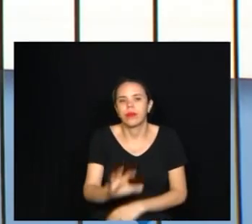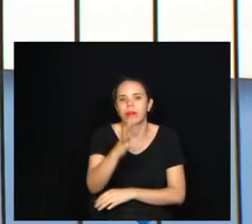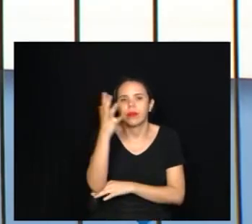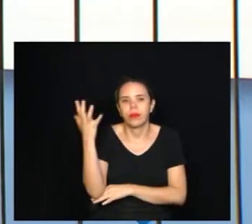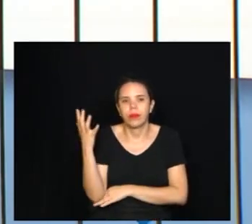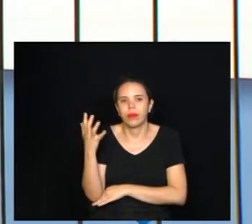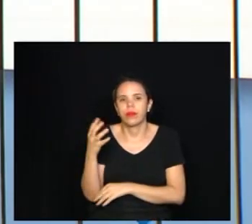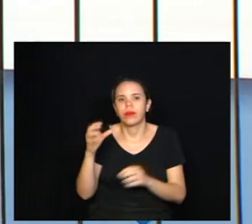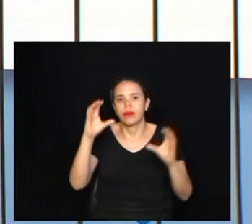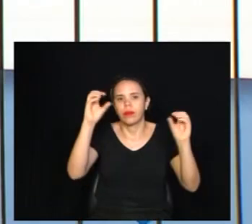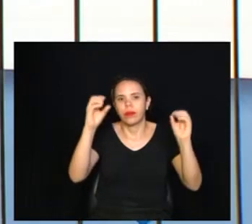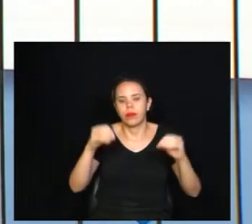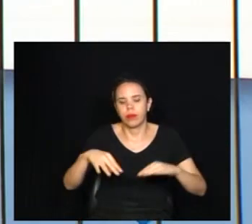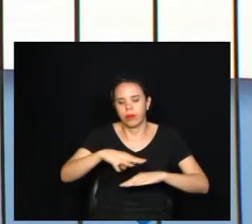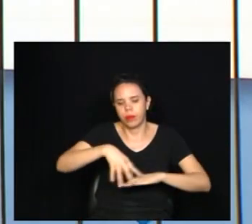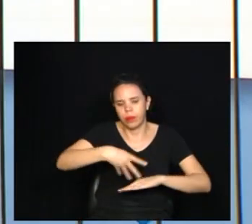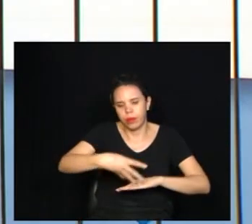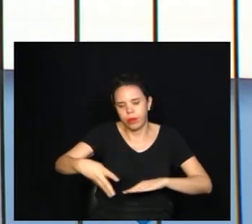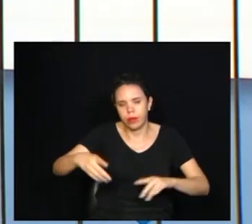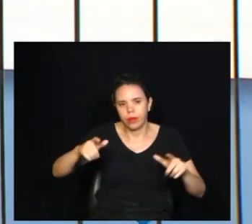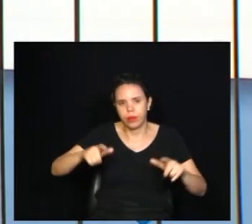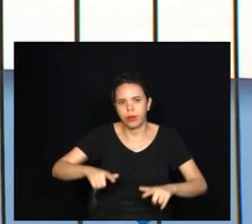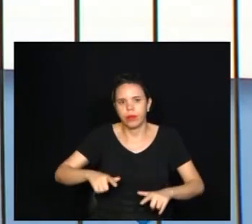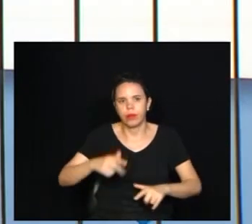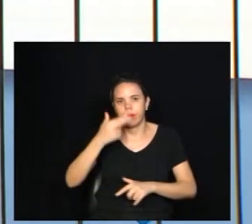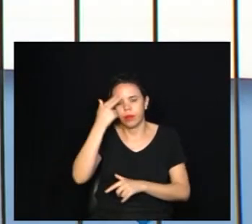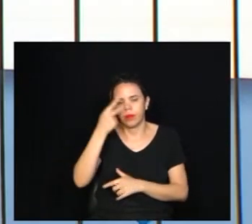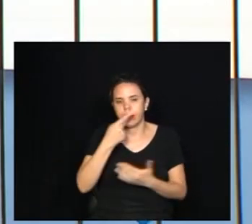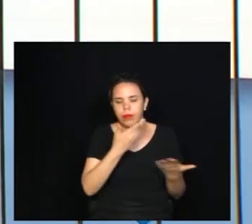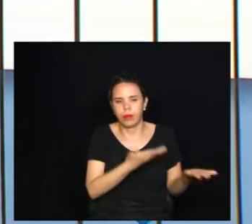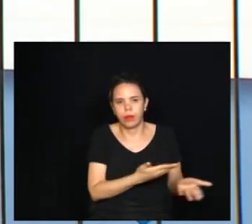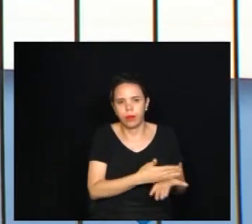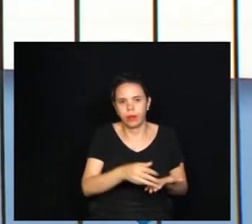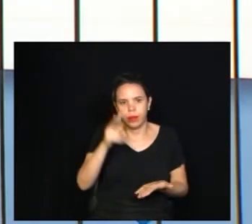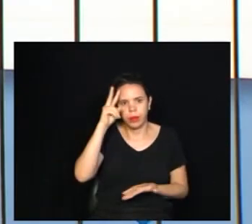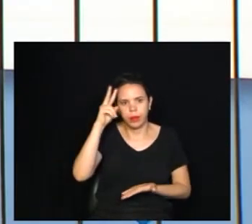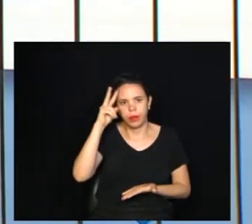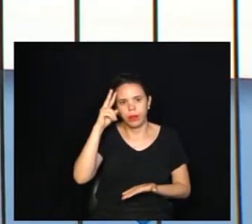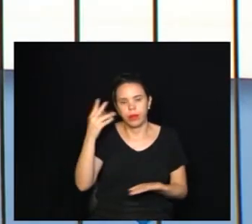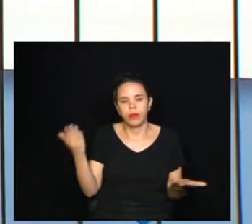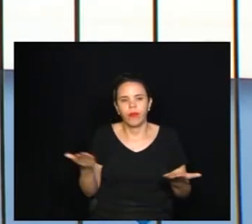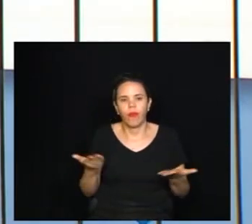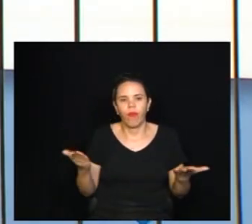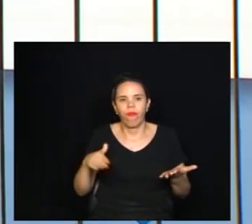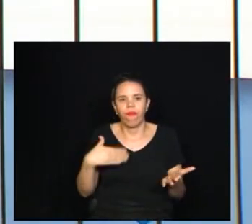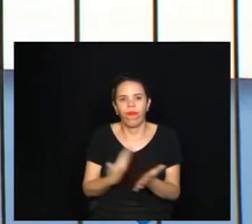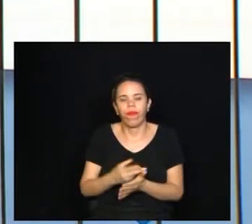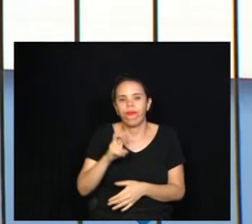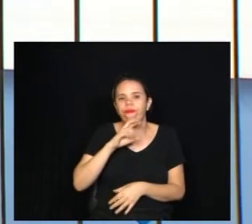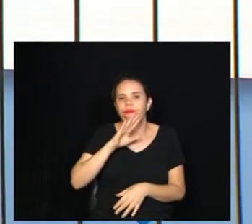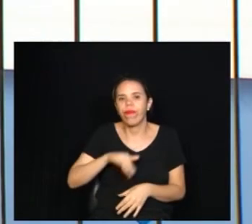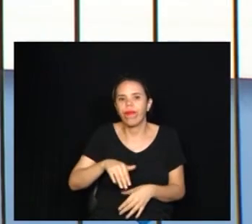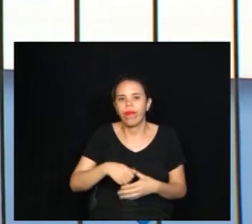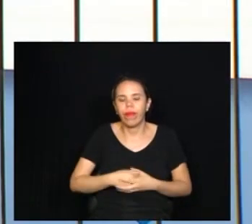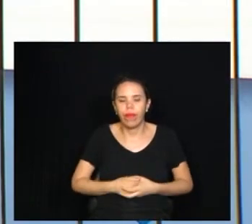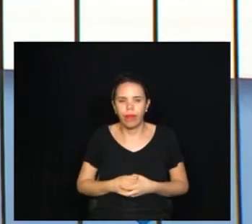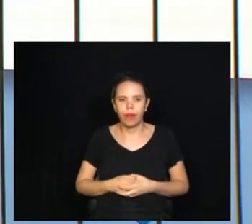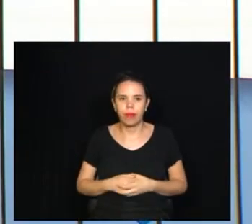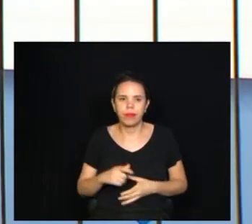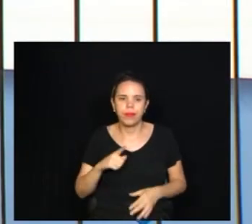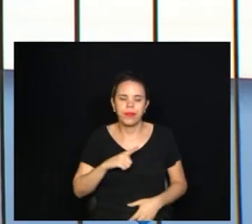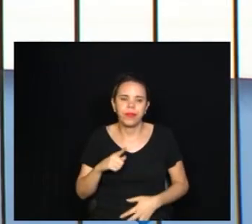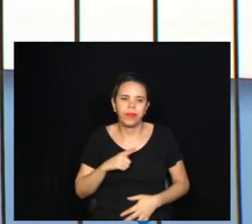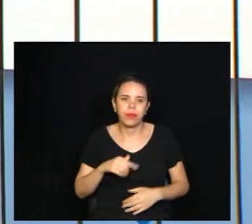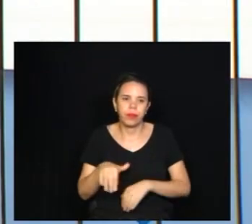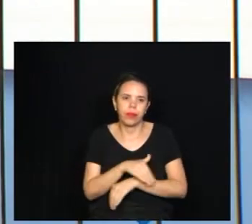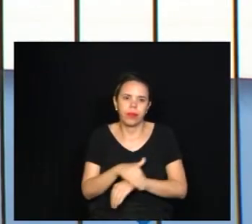da sinalização viária. Como o Gabriel disse, começou na segunda-feira, então hoje, até 5 horas da tarde, nós temos a